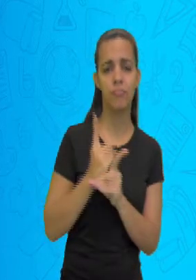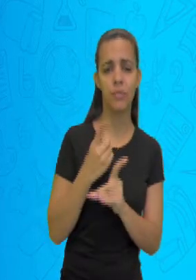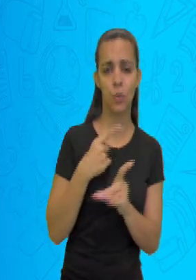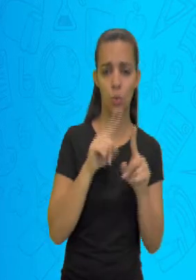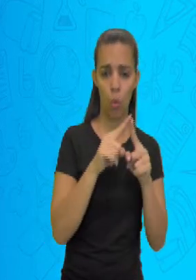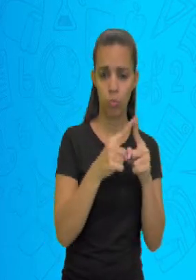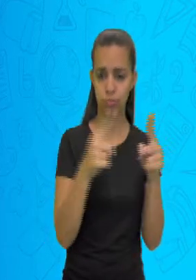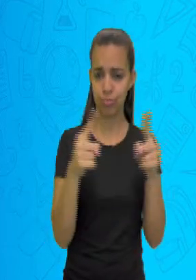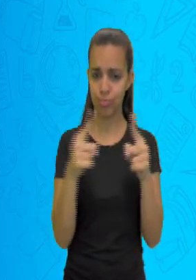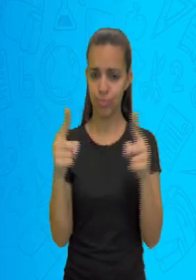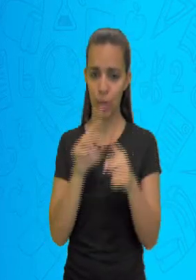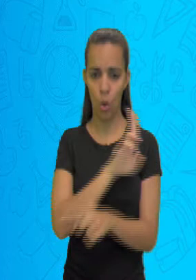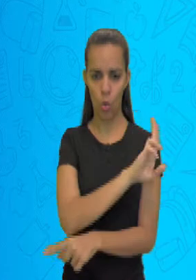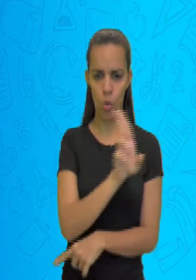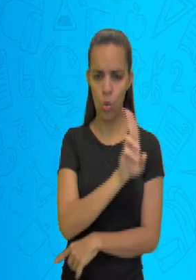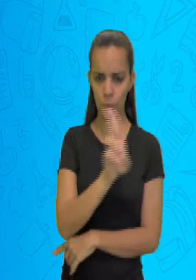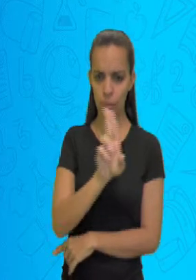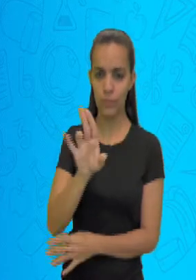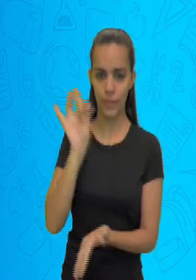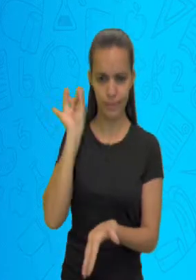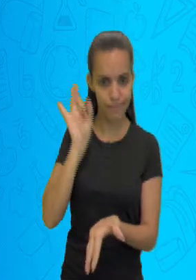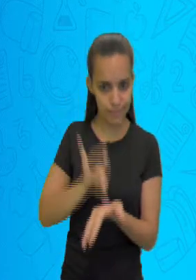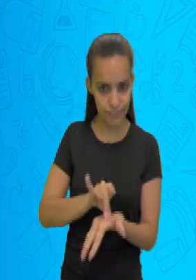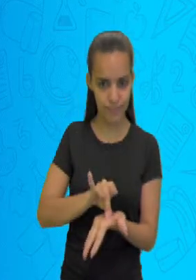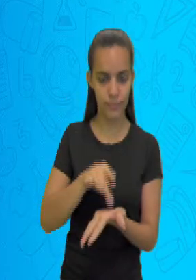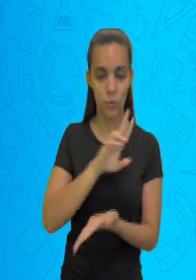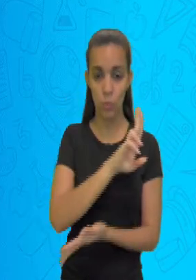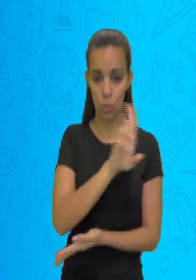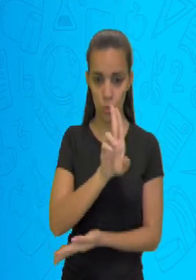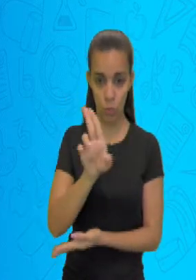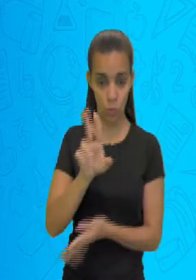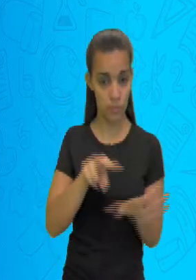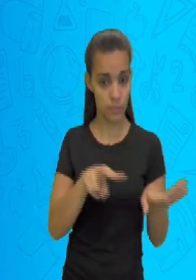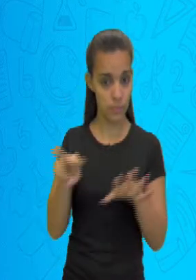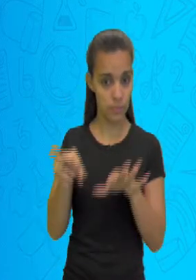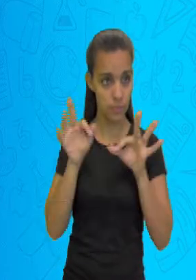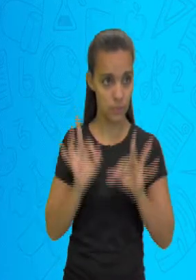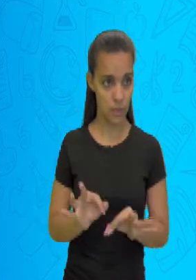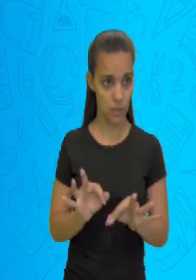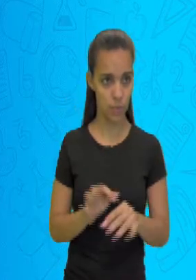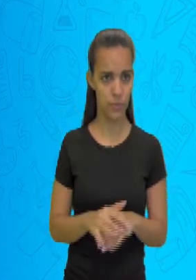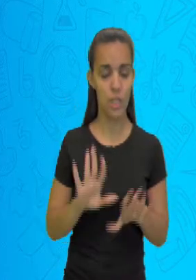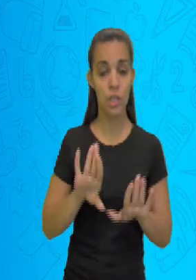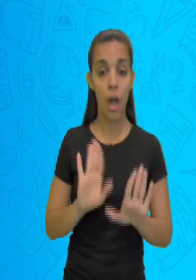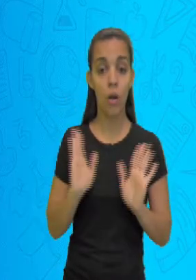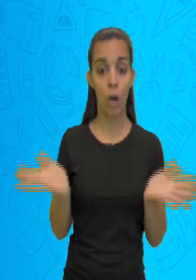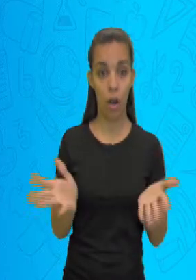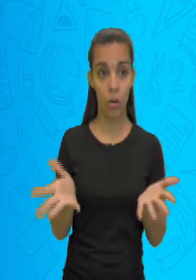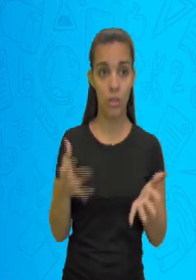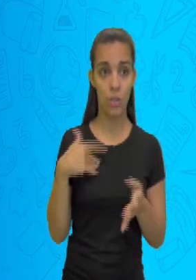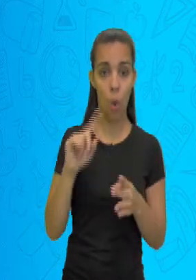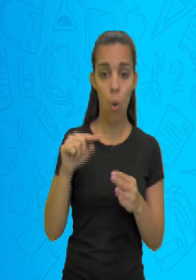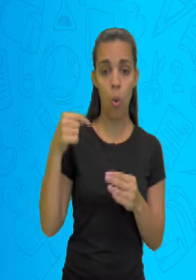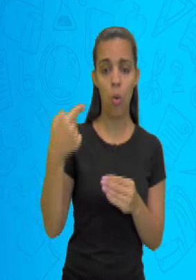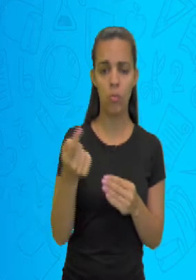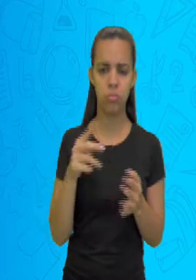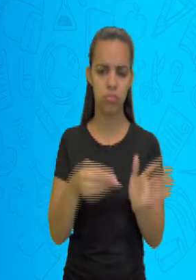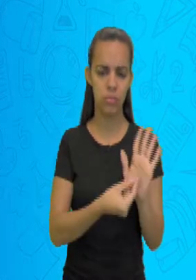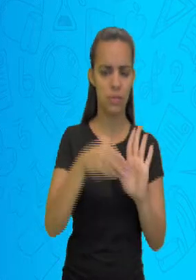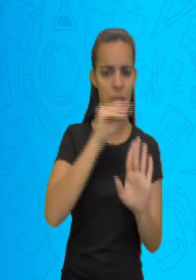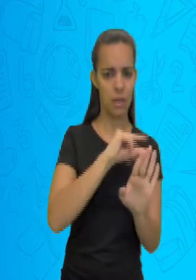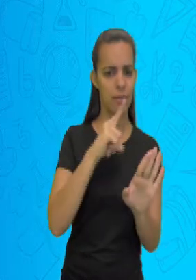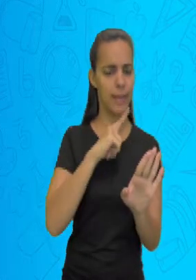nomes estão escritos na parte superior de cada semana, na parte de cima. Já em outros calendários, a gente